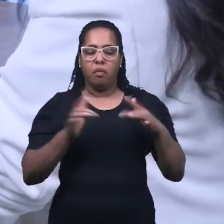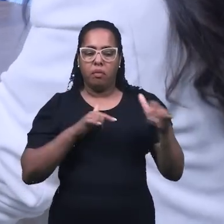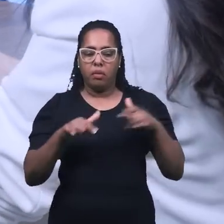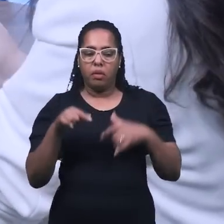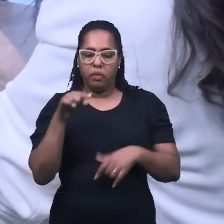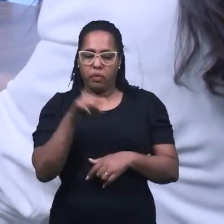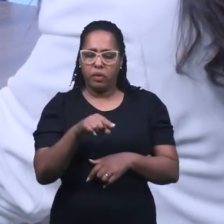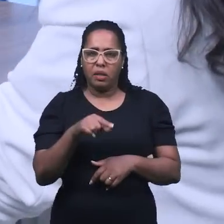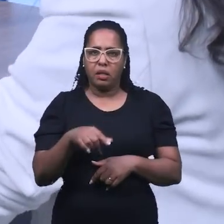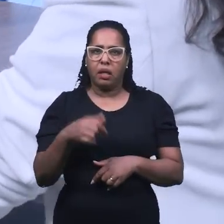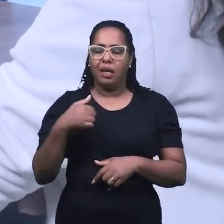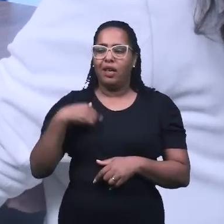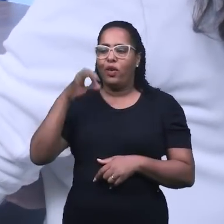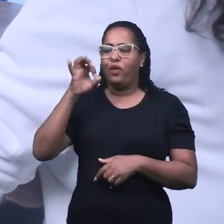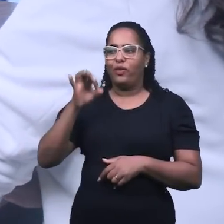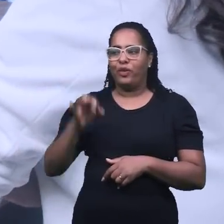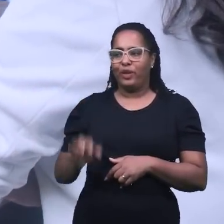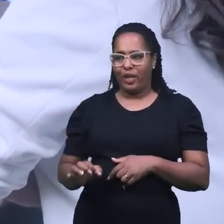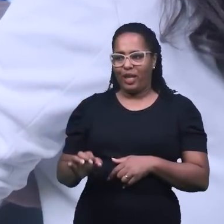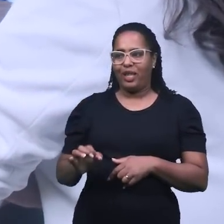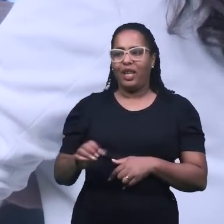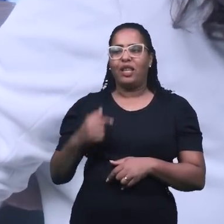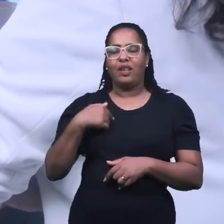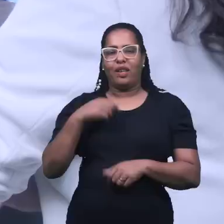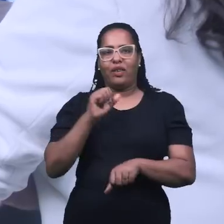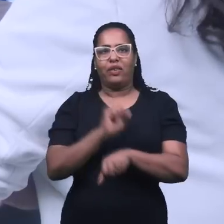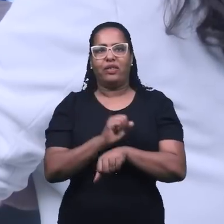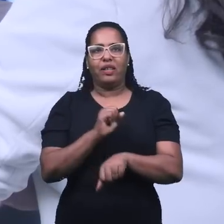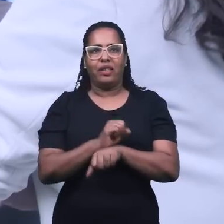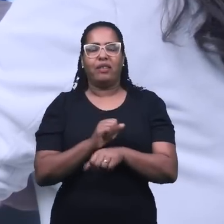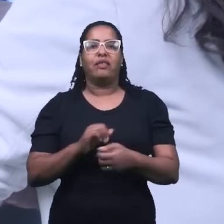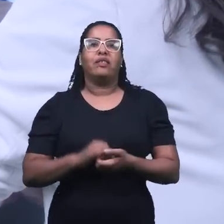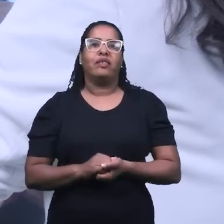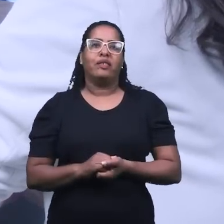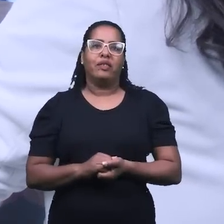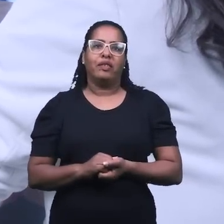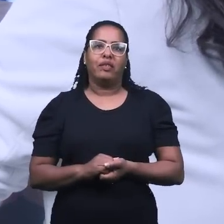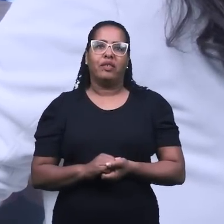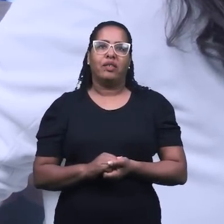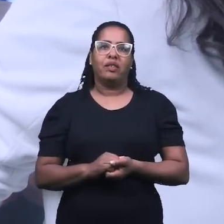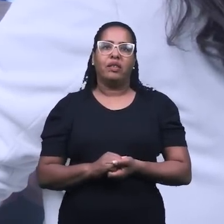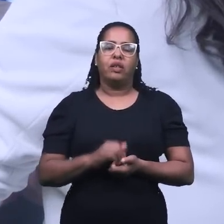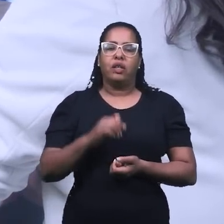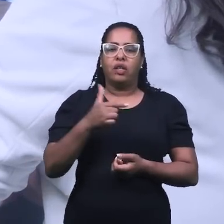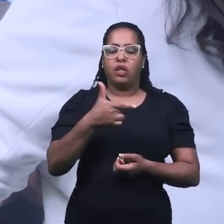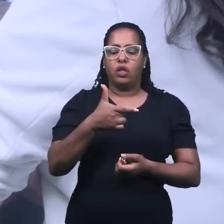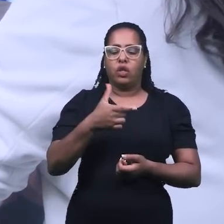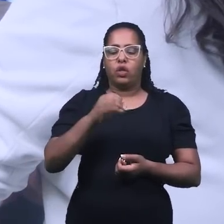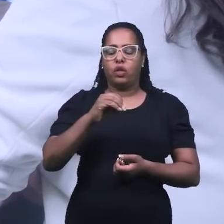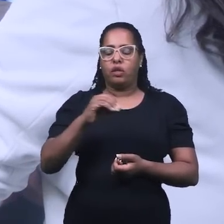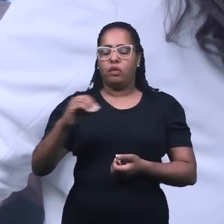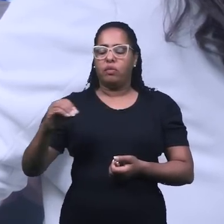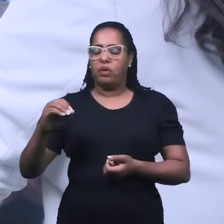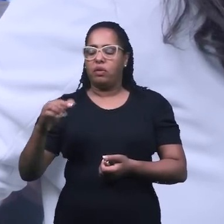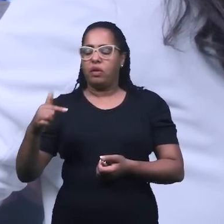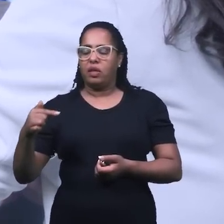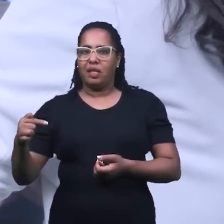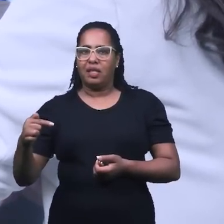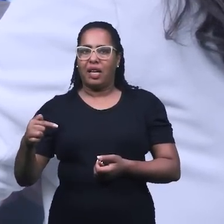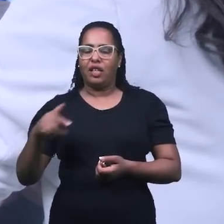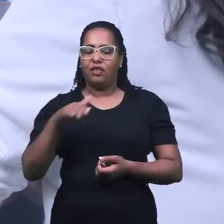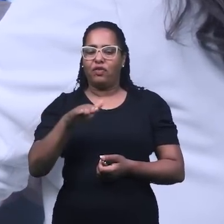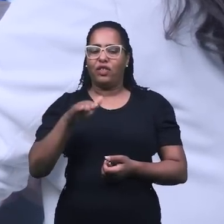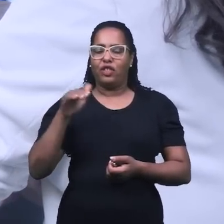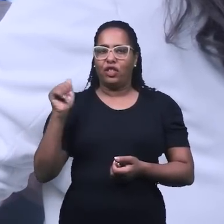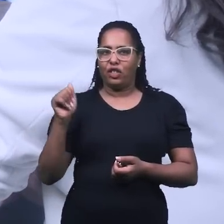você. E eu tinha certeza que era a porta que eu estava esperando. E em 2007, eu